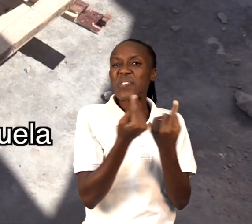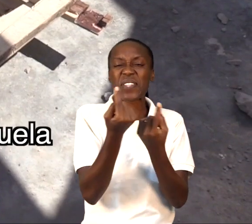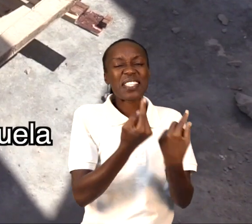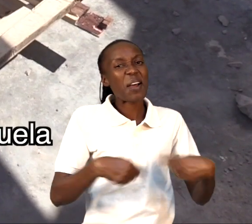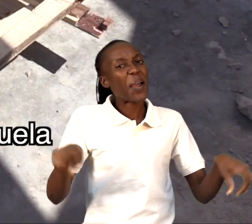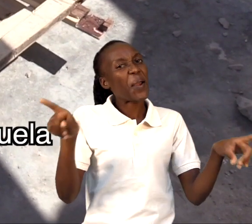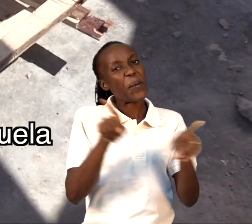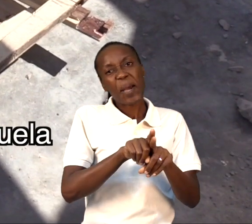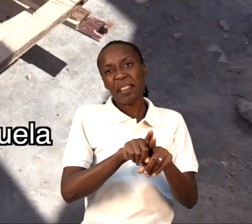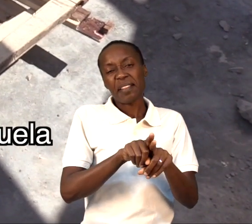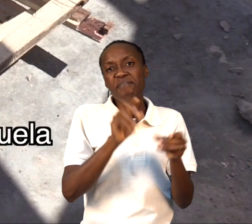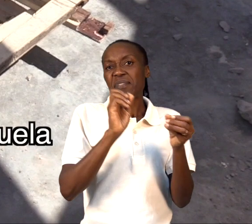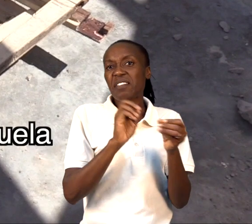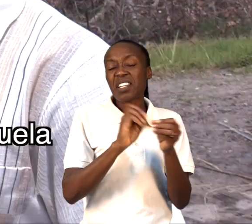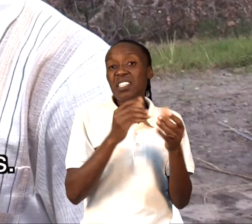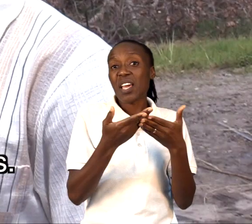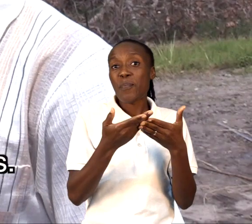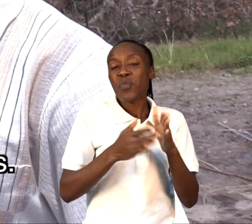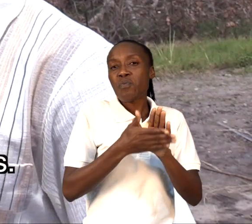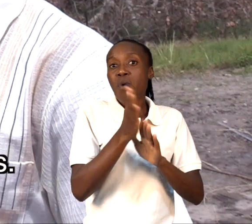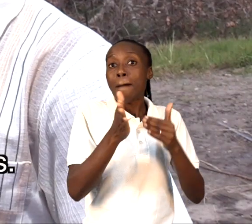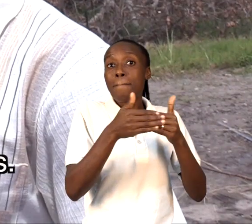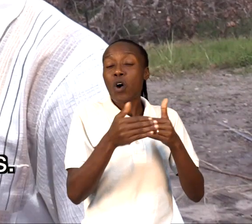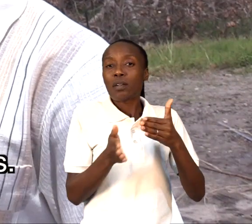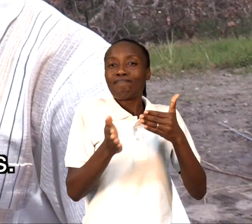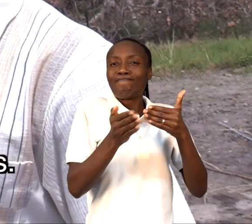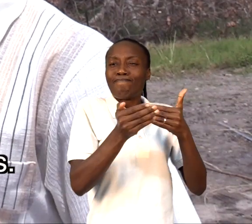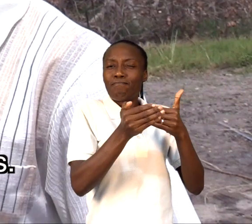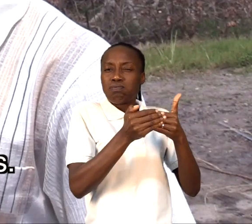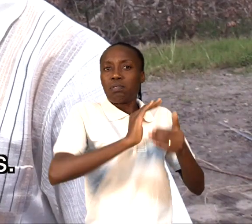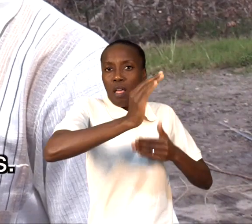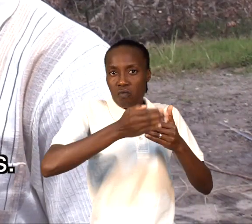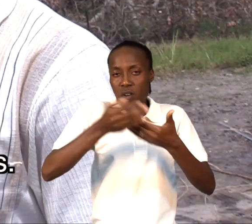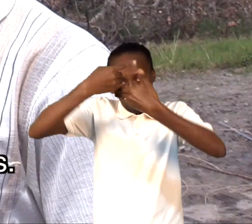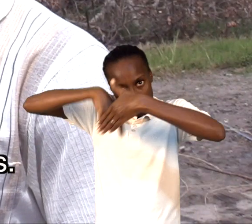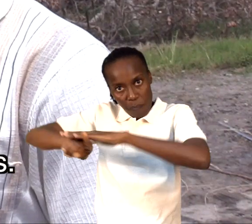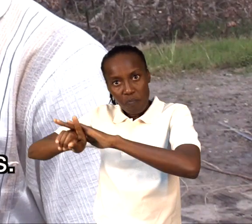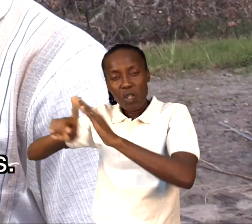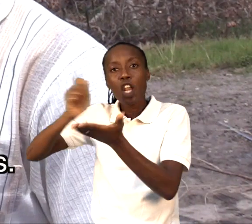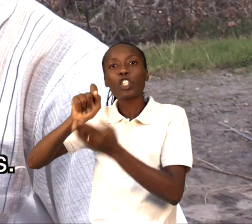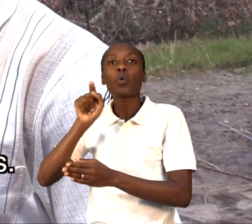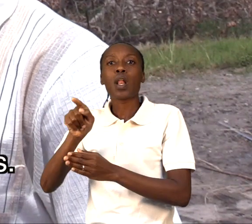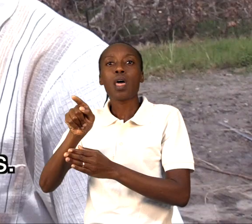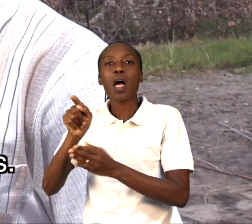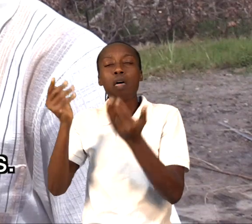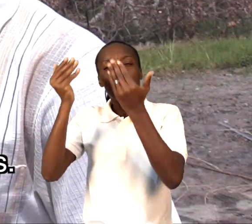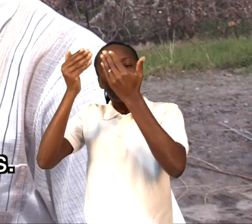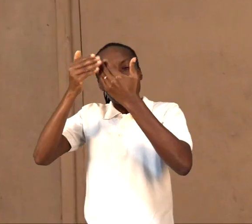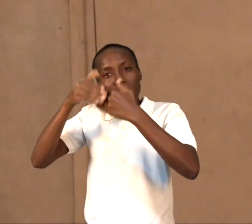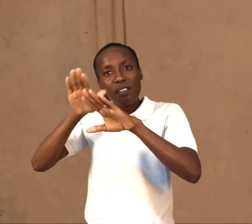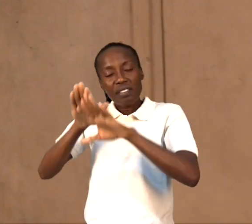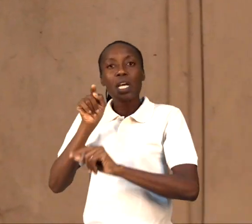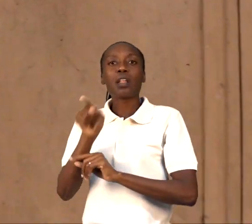a situação era mesmo aquela que tínhamos deixado. Tive que encostar a porta e regressar para a escola, onde pernoitamos a noite lá na escola.